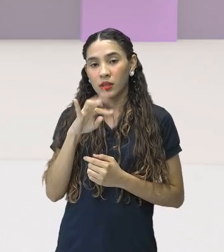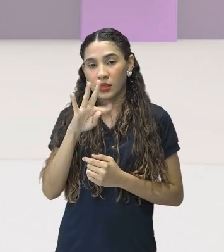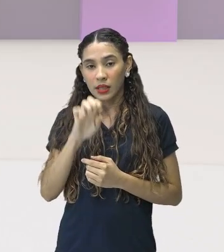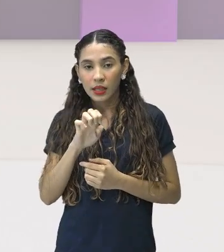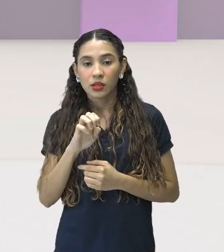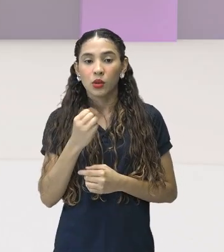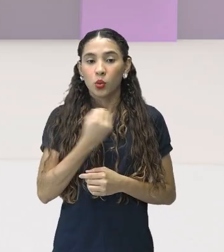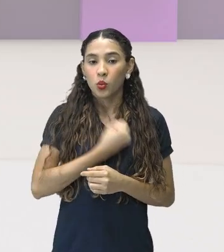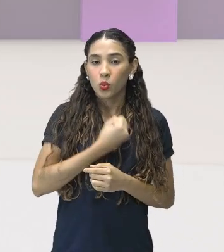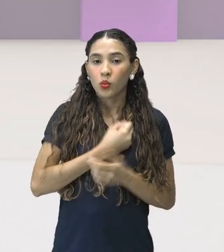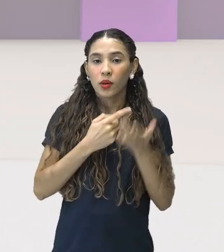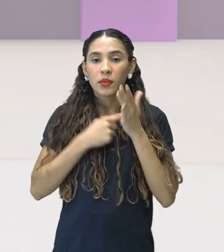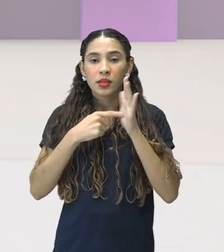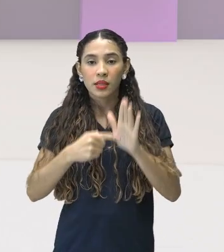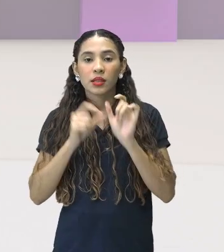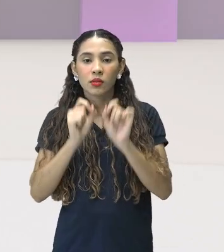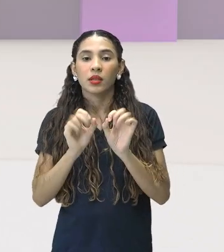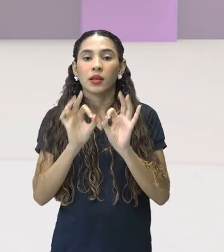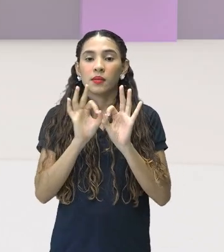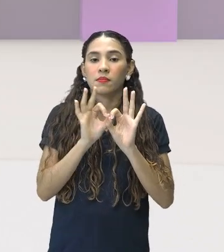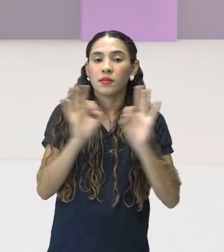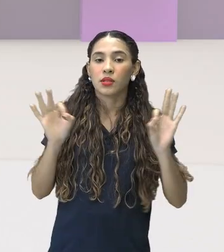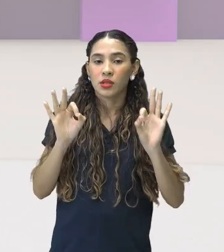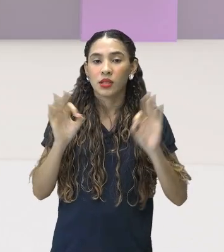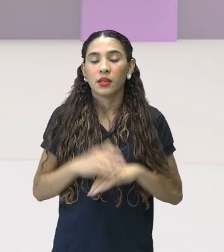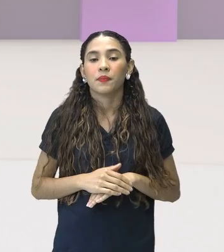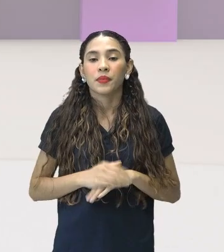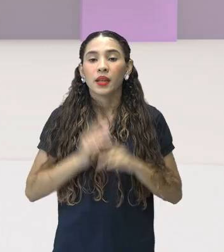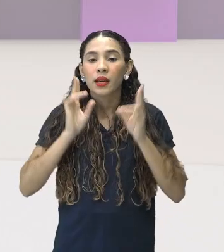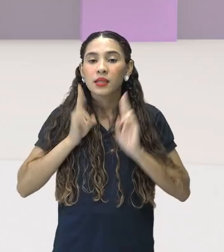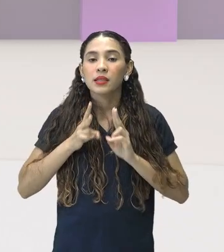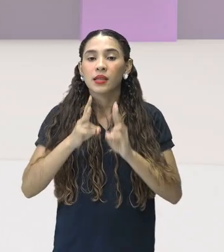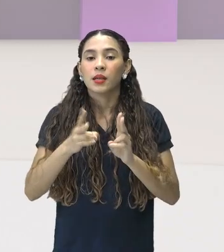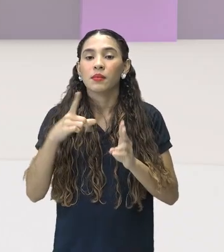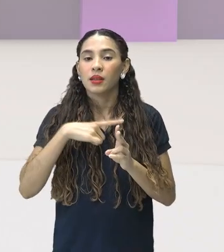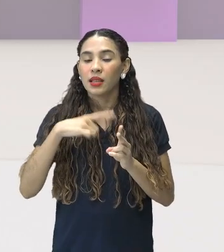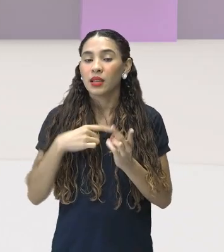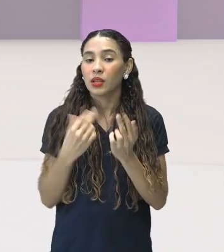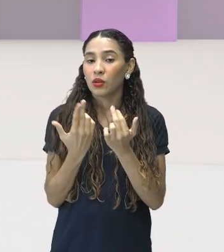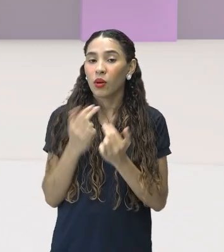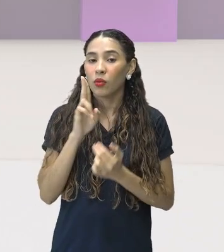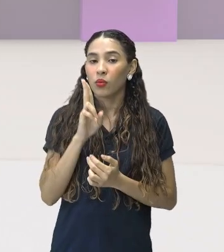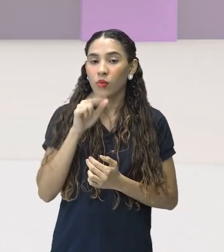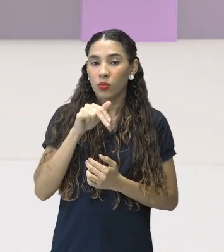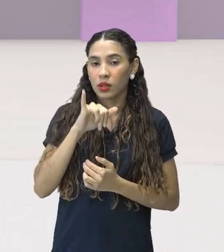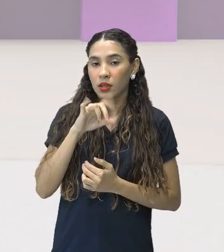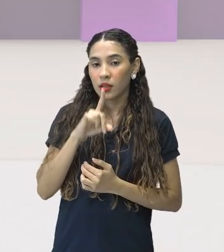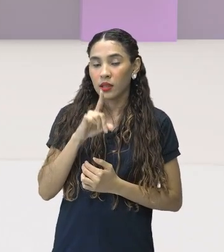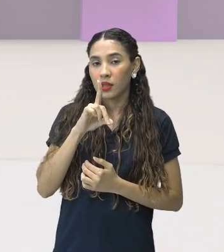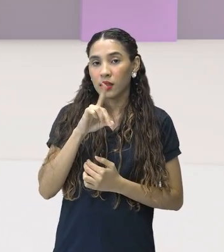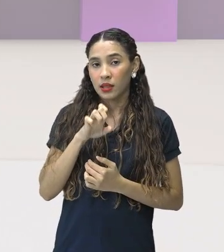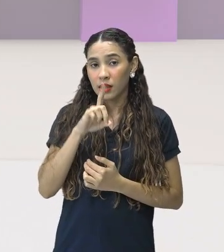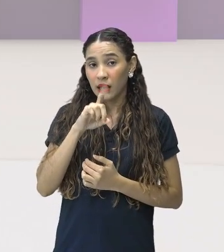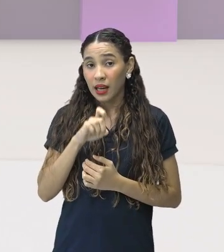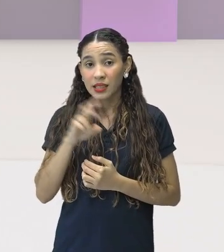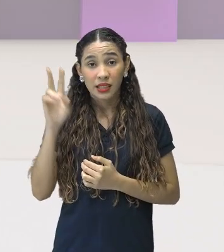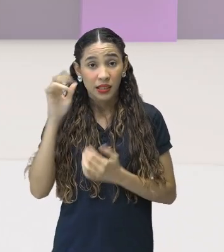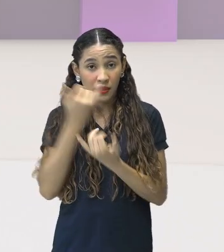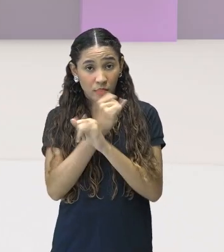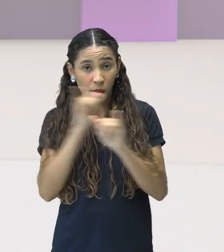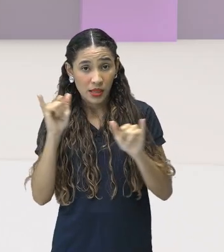que exprimem as suas medidas, sempre tomadas na mesma unidade. Então, aí é um